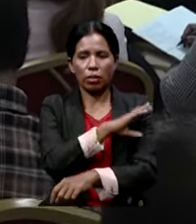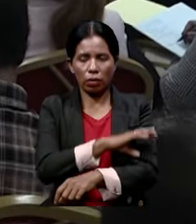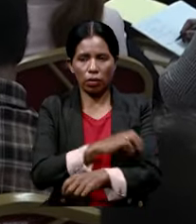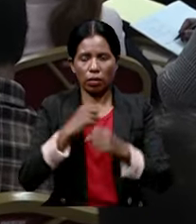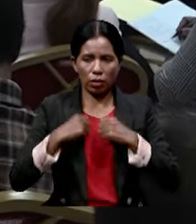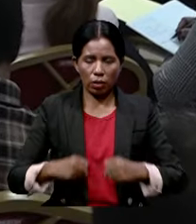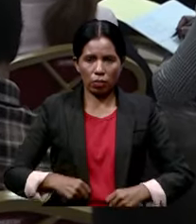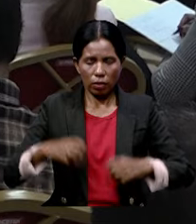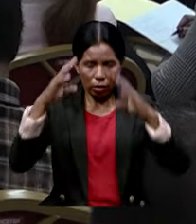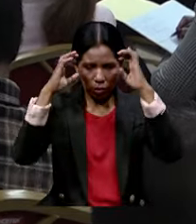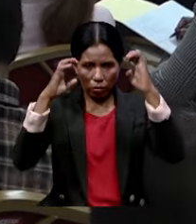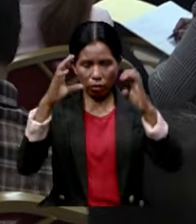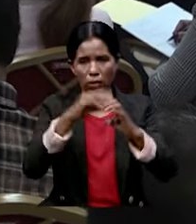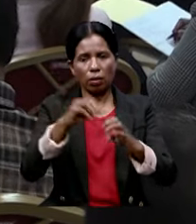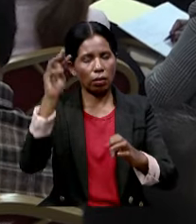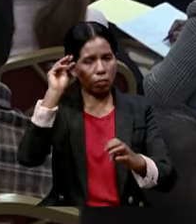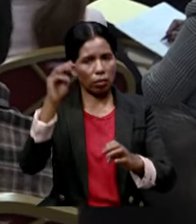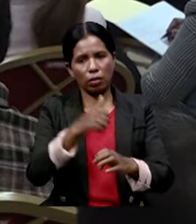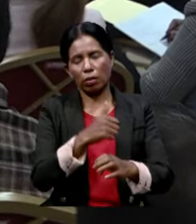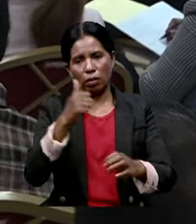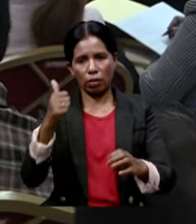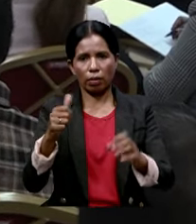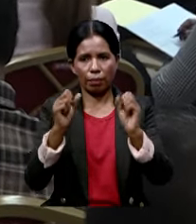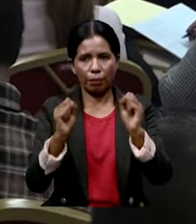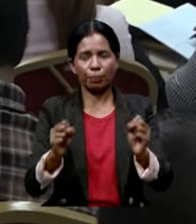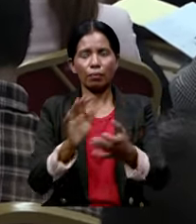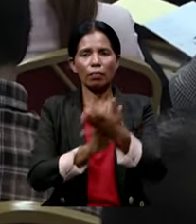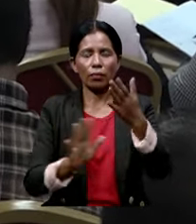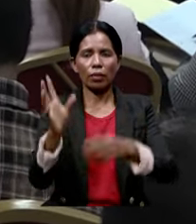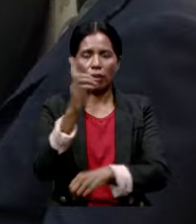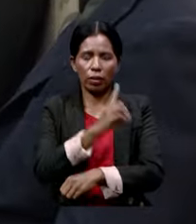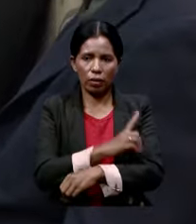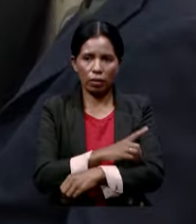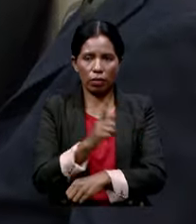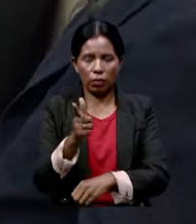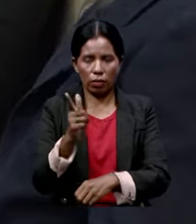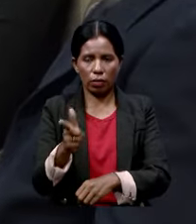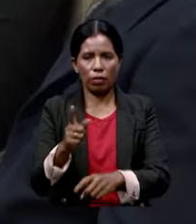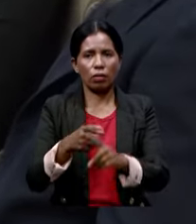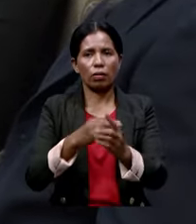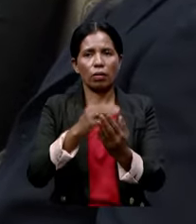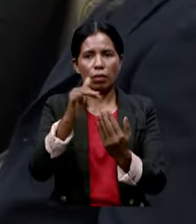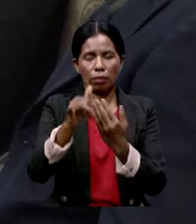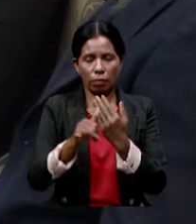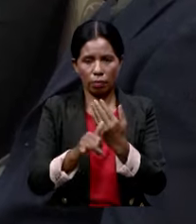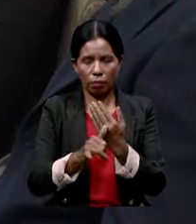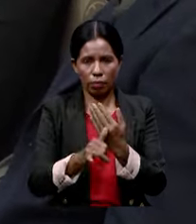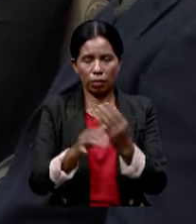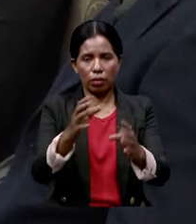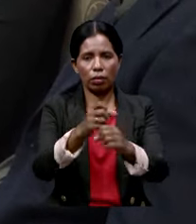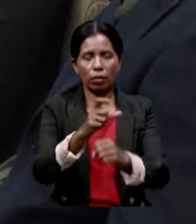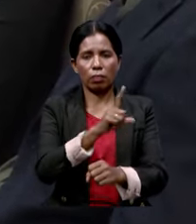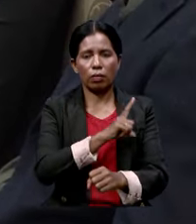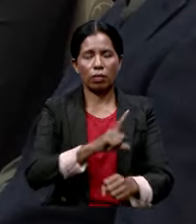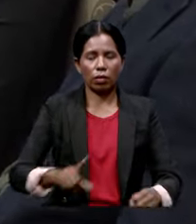saúde educação no ministério relevante sira seluk o di comora lorong Ruanulu fulan maio no simu liure Brunei